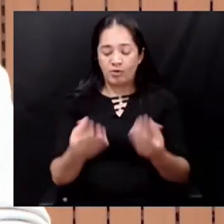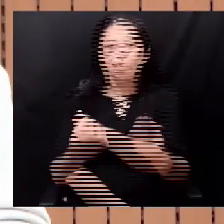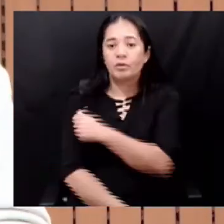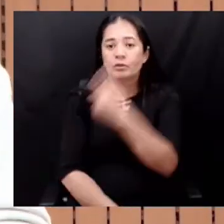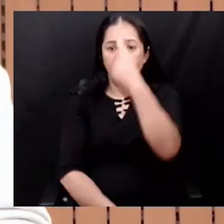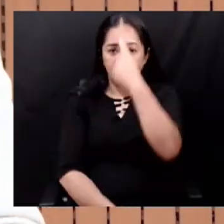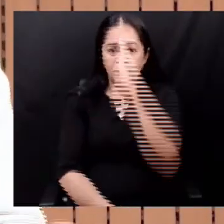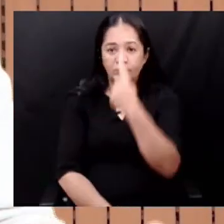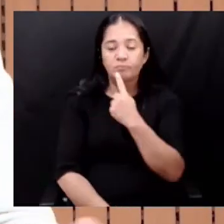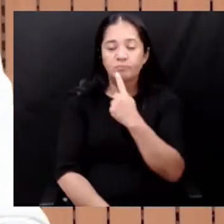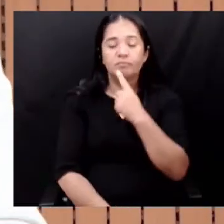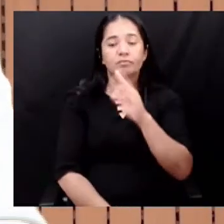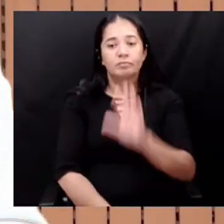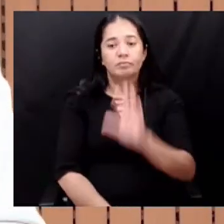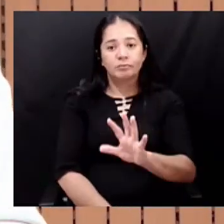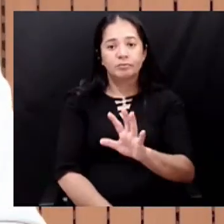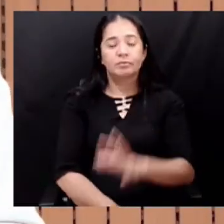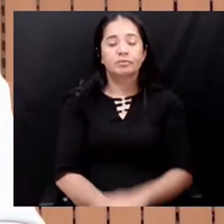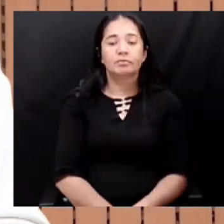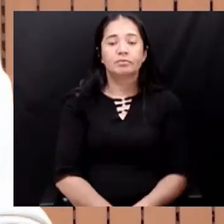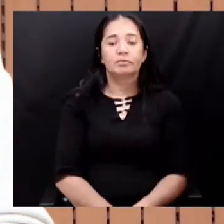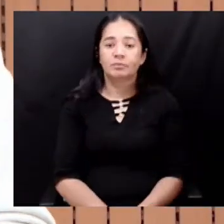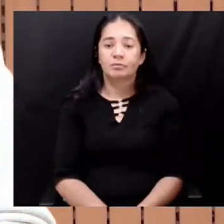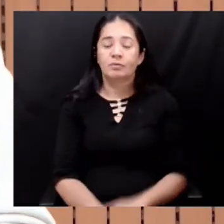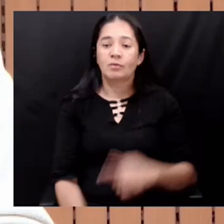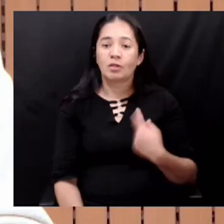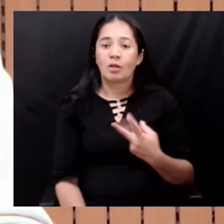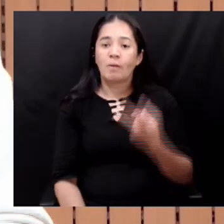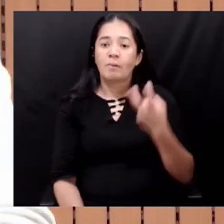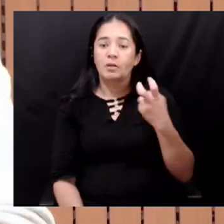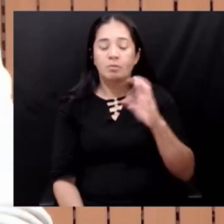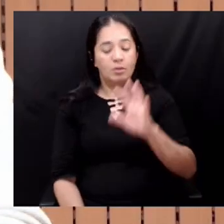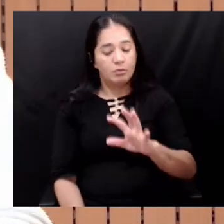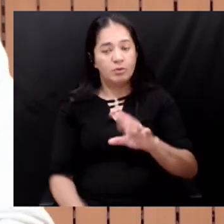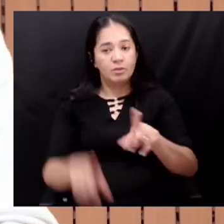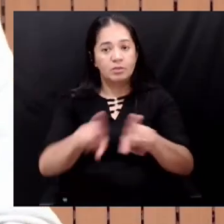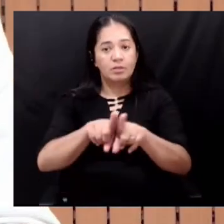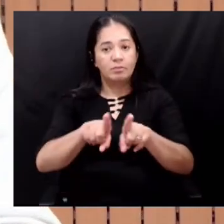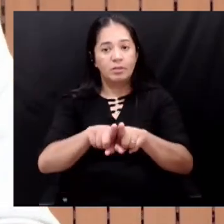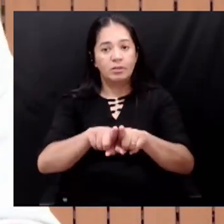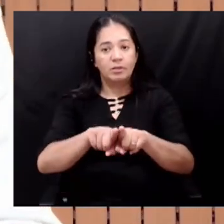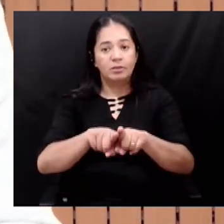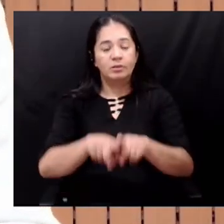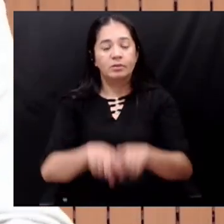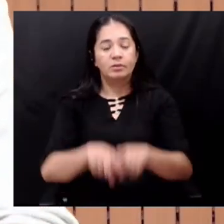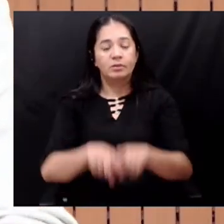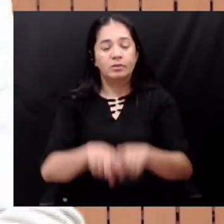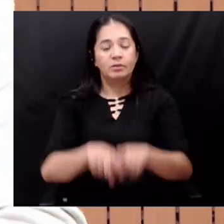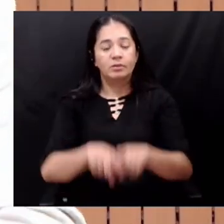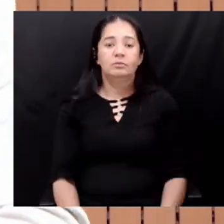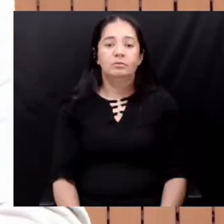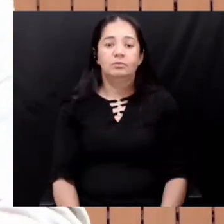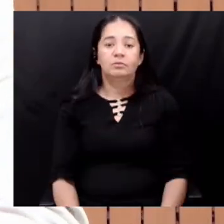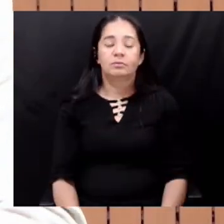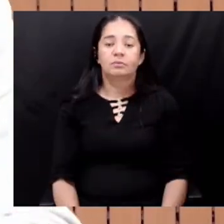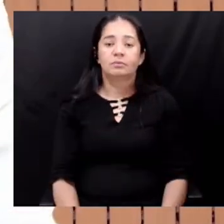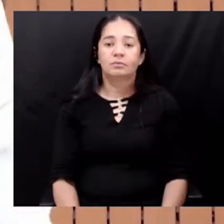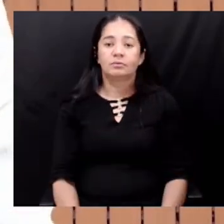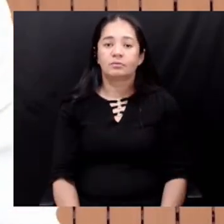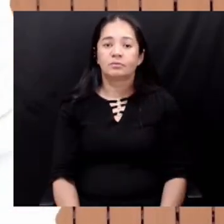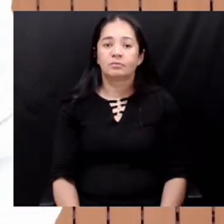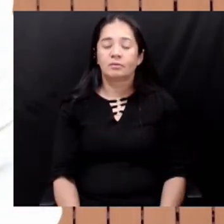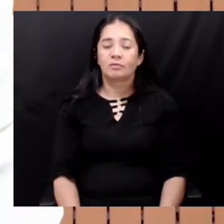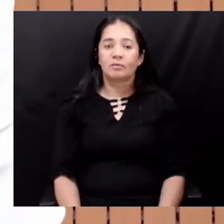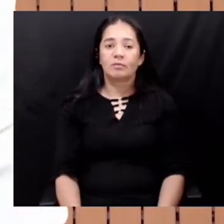Então, nós reconhecemos também isso, né? Então, não é excludente, mas trata-se de priorização no processo